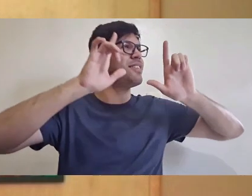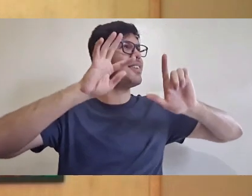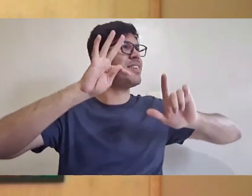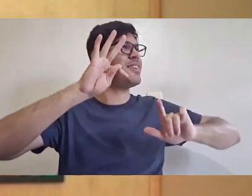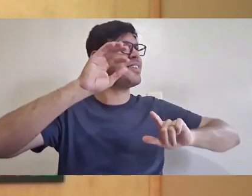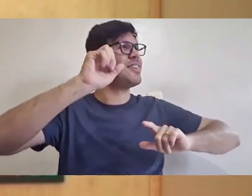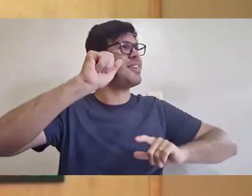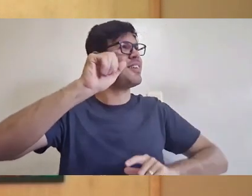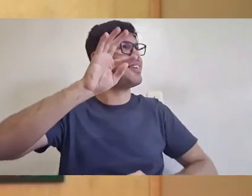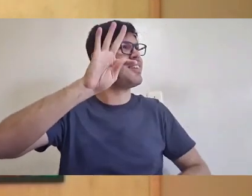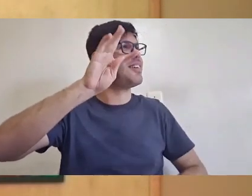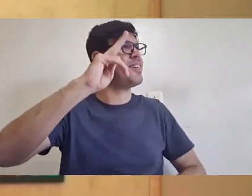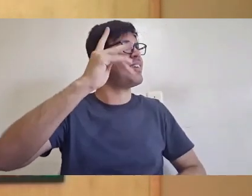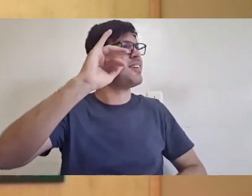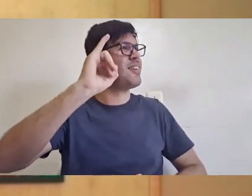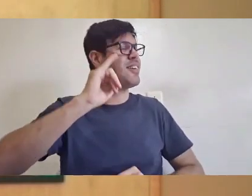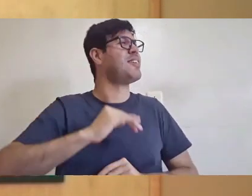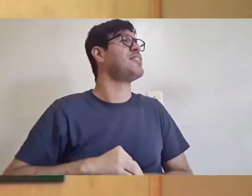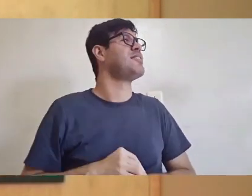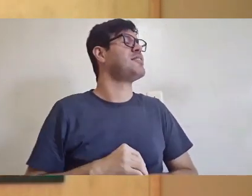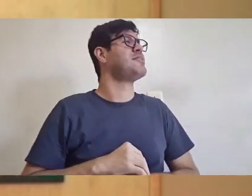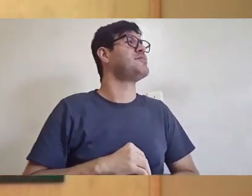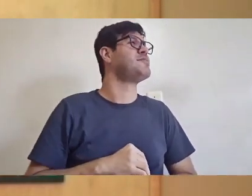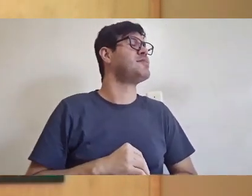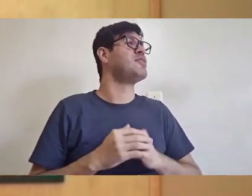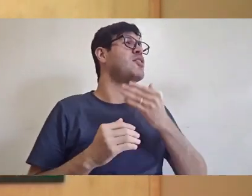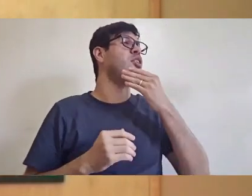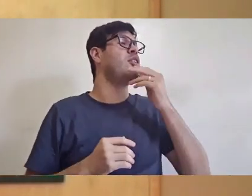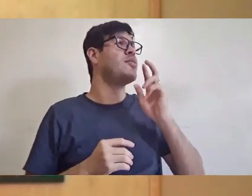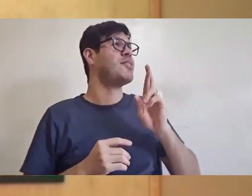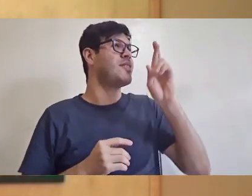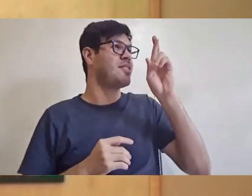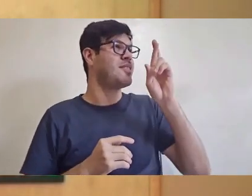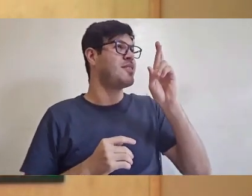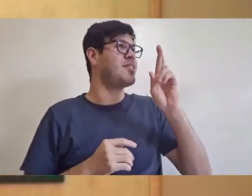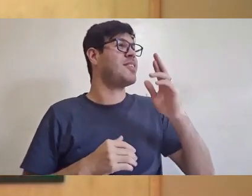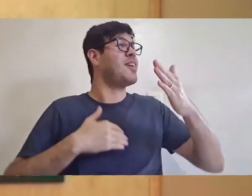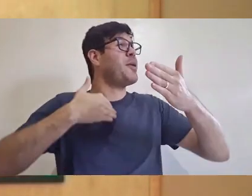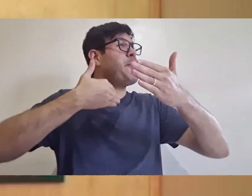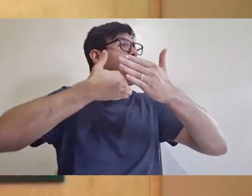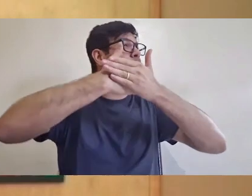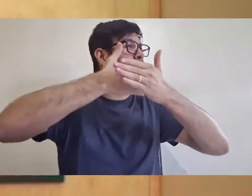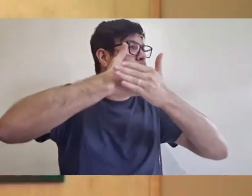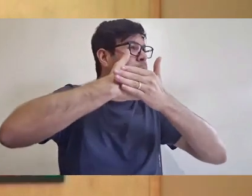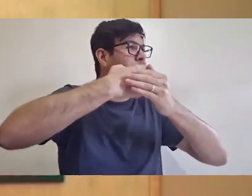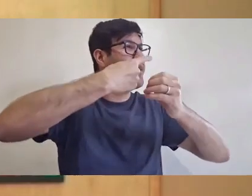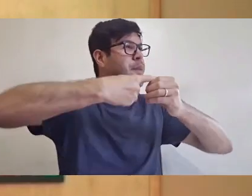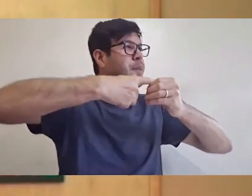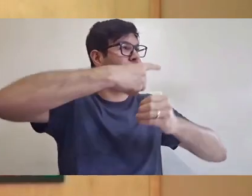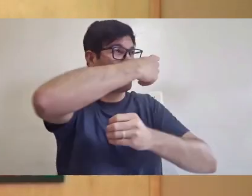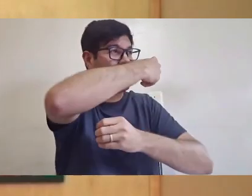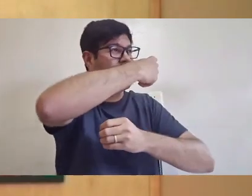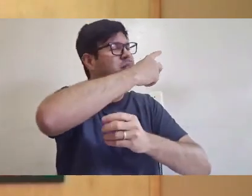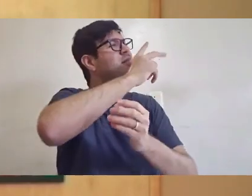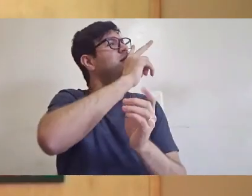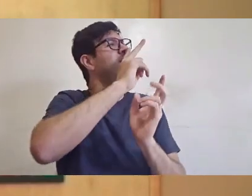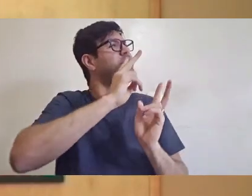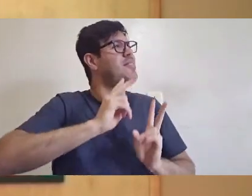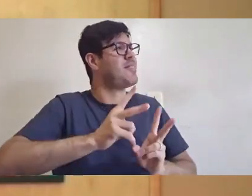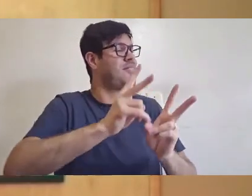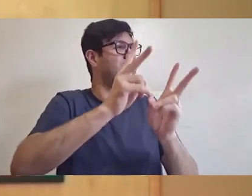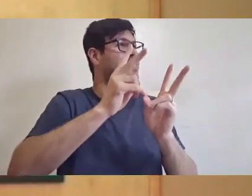Tati do proprietário de Ribeirão Preto, que ainda hoje mantém, né? Hoje, inclusive, ele